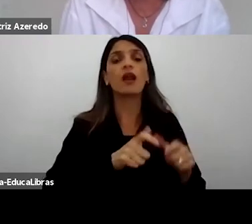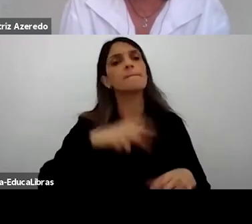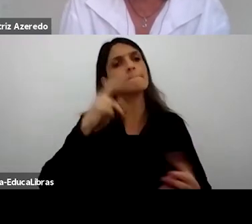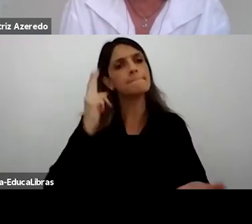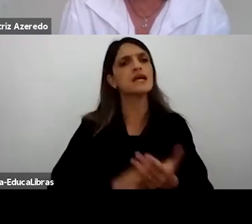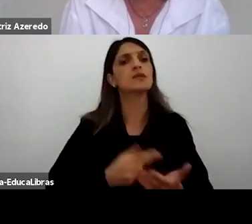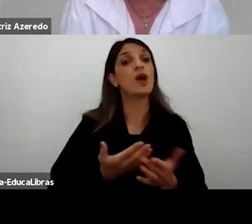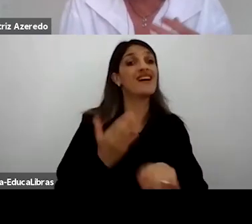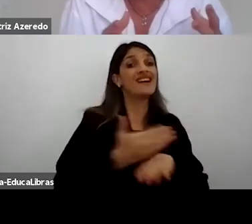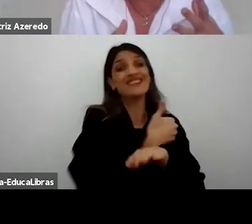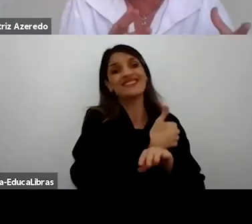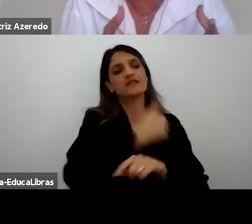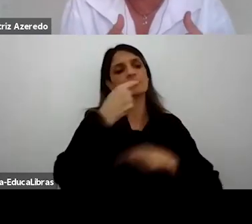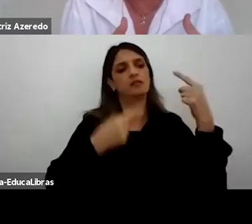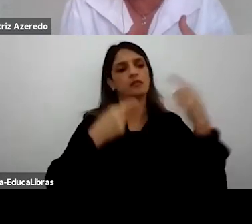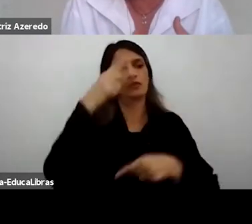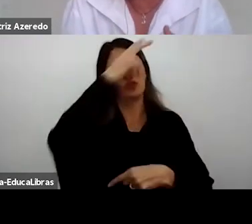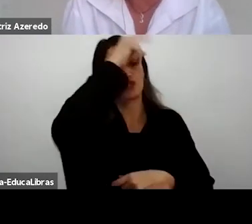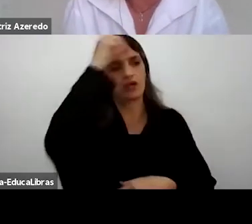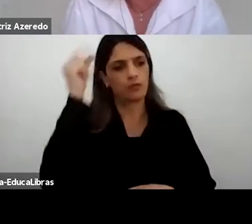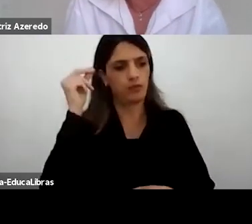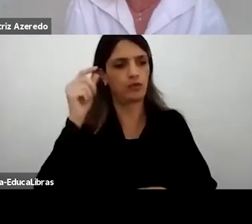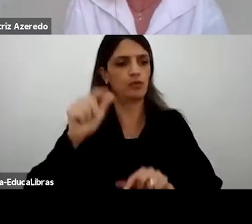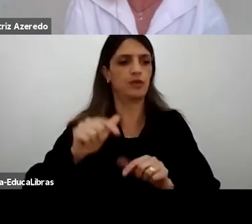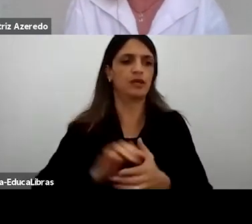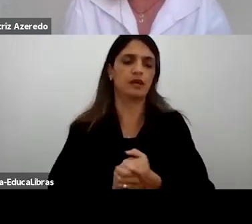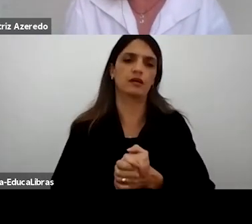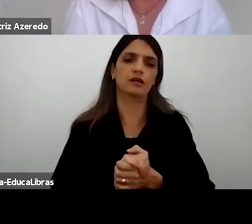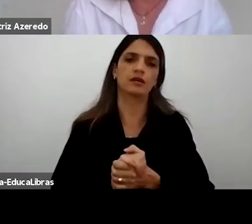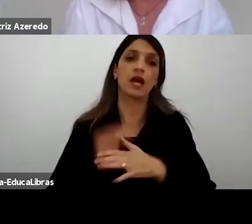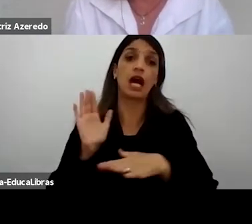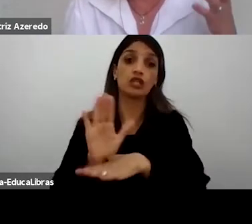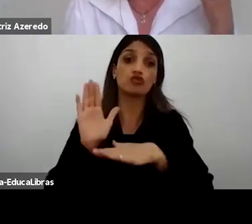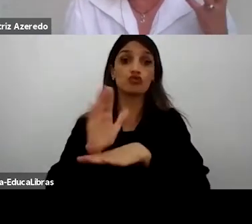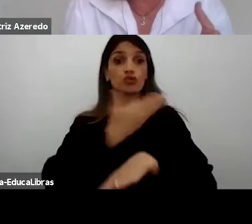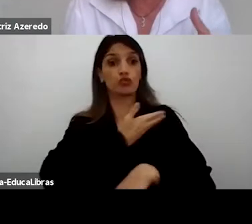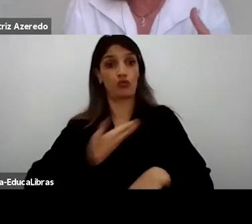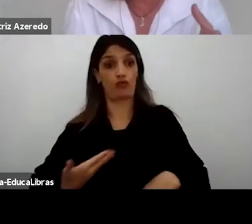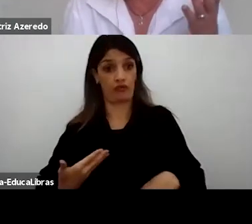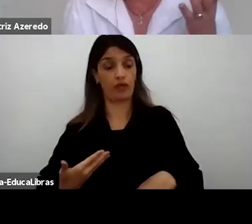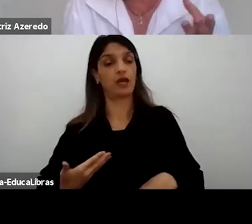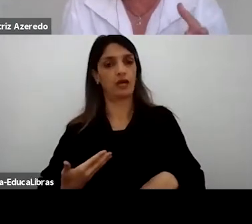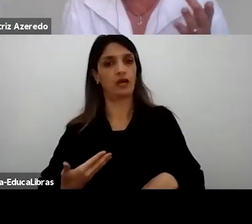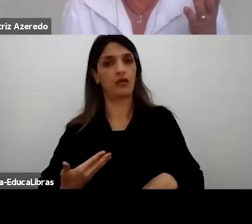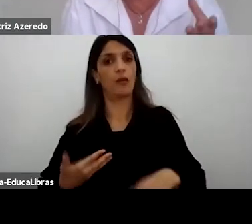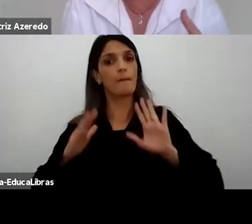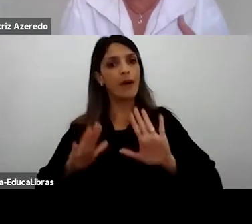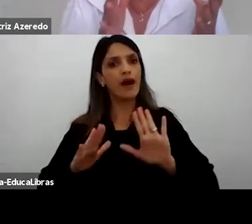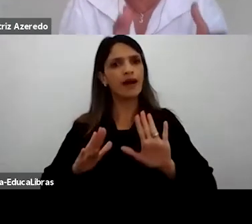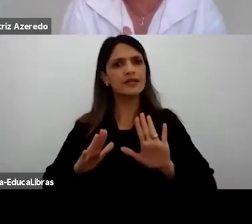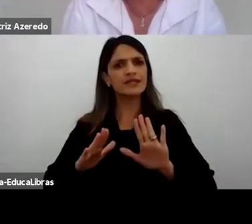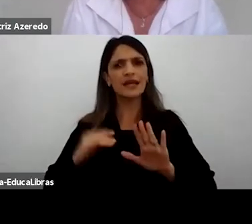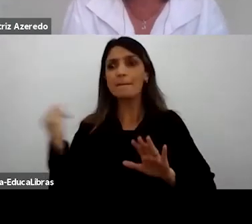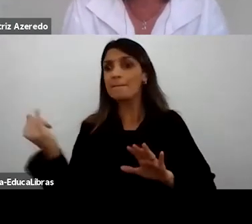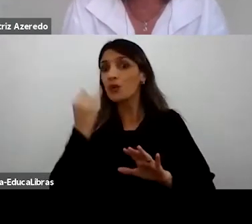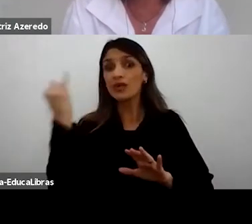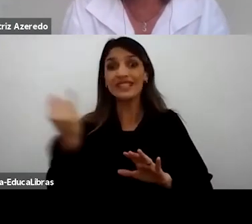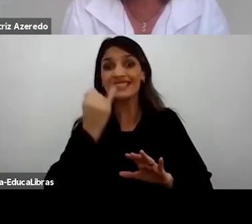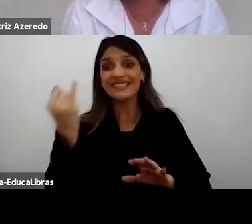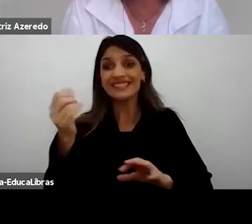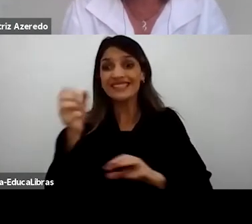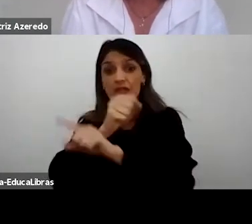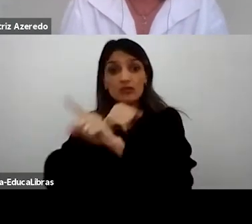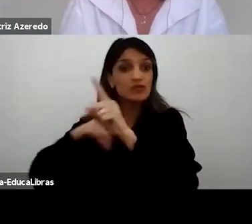e chegar ações governamentais. Né? Então, a gente viu assim, a força e a importância e a relevância da sociedade